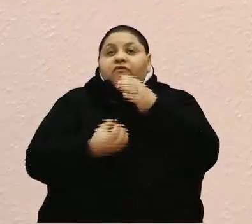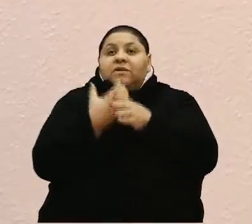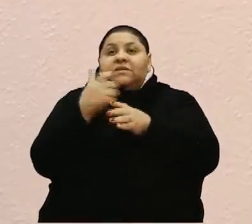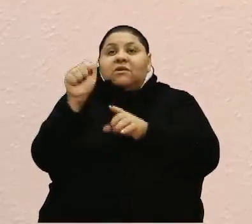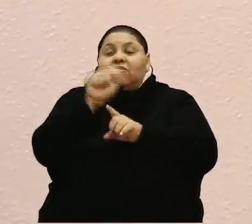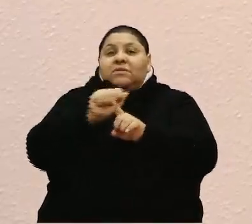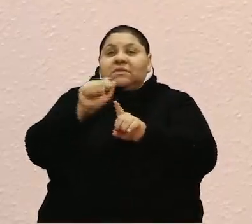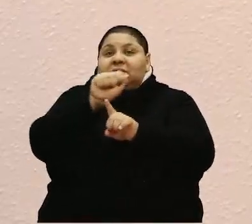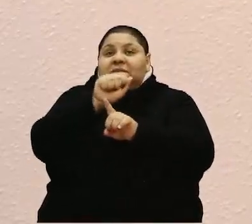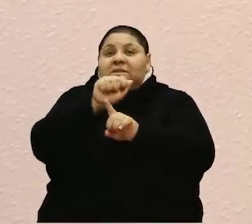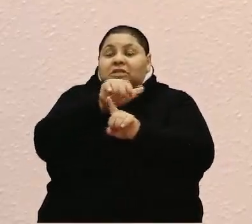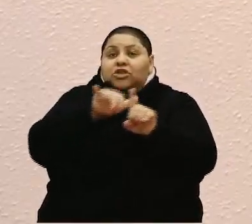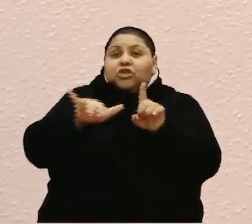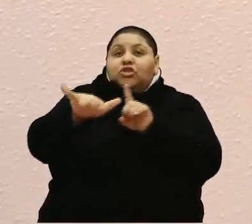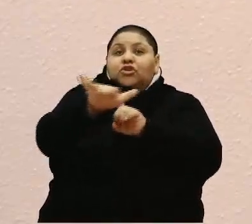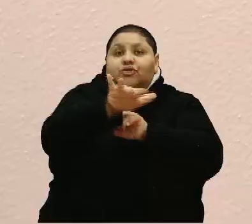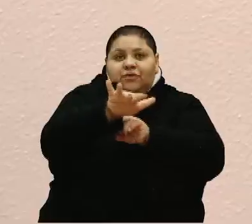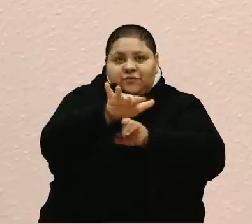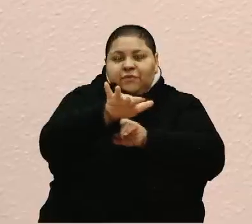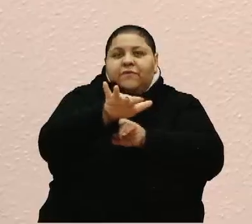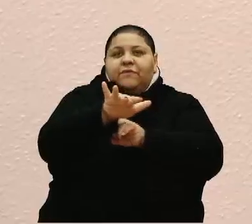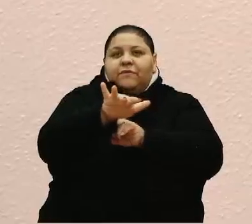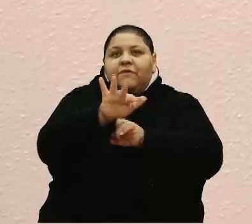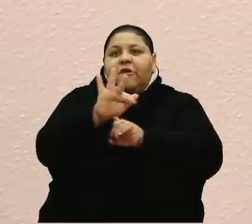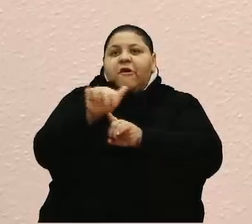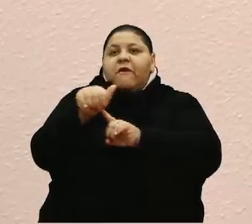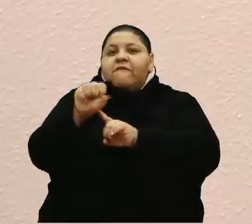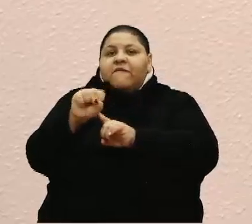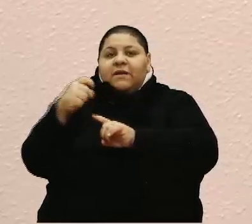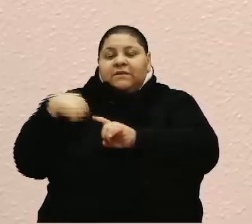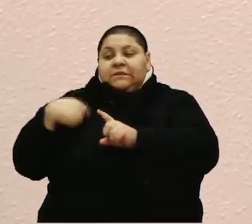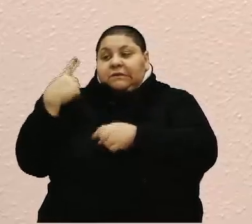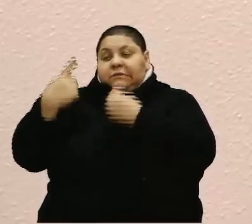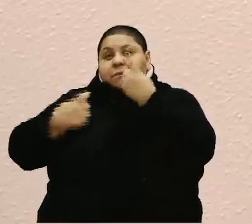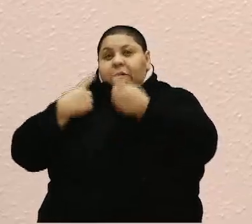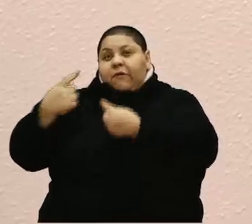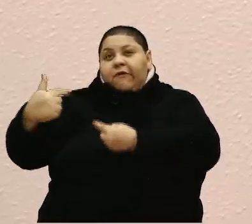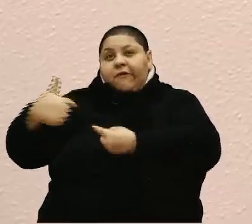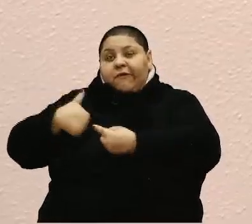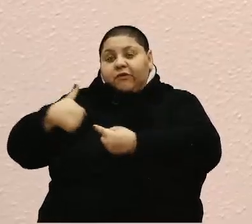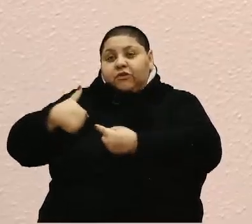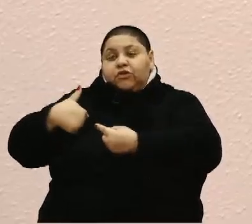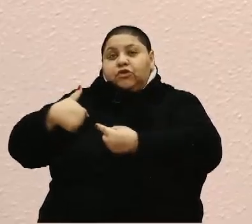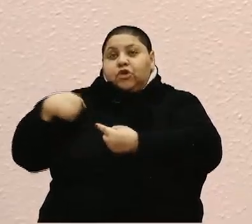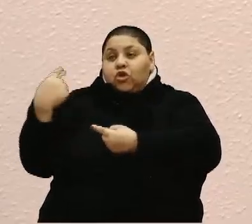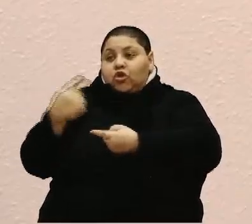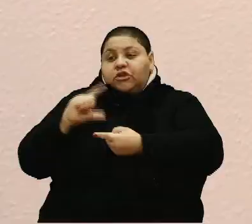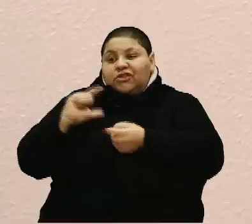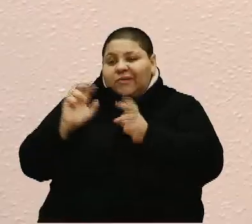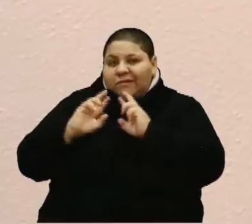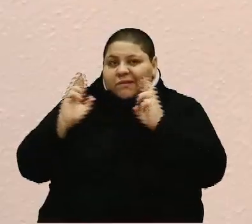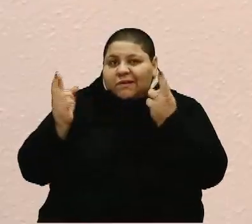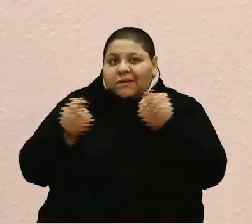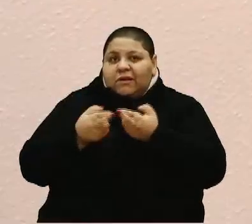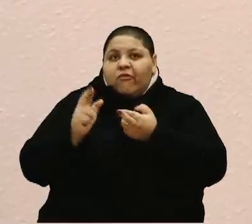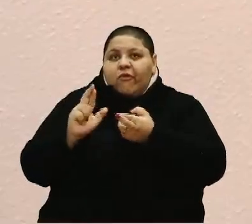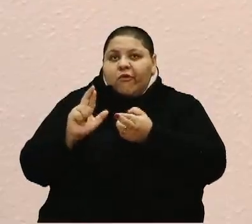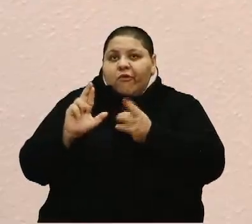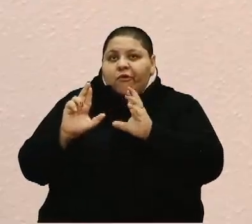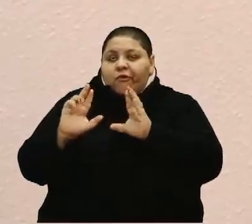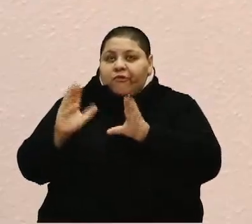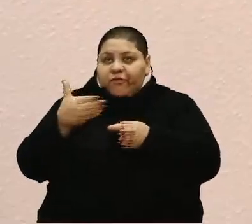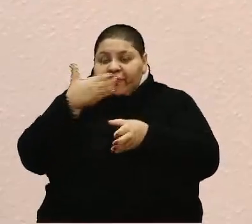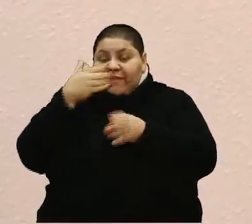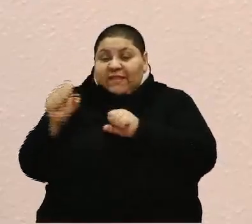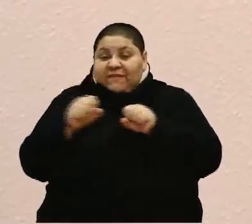cidade. Um tema que tem me preocupado muito e que, quando nós tivemos a reunião da Frente da Defesa